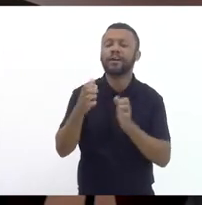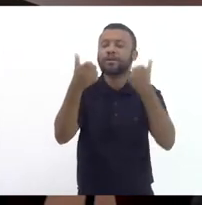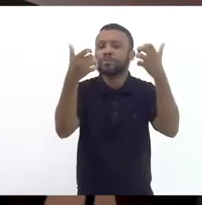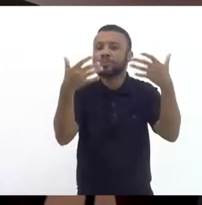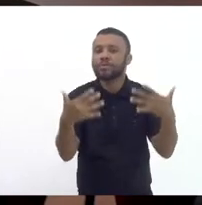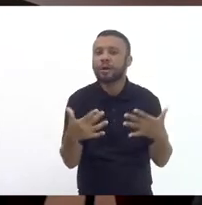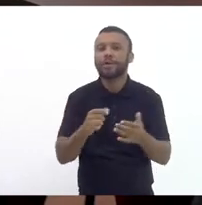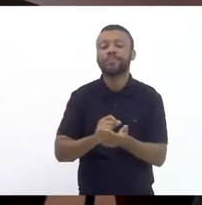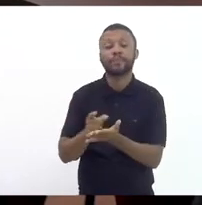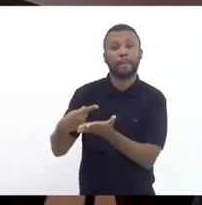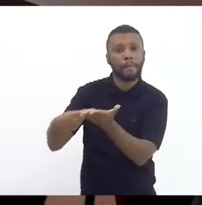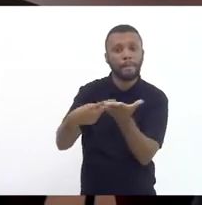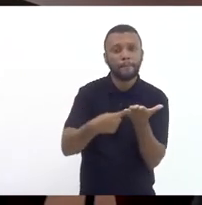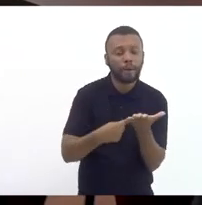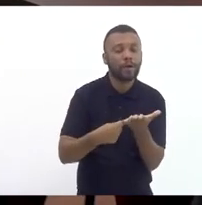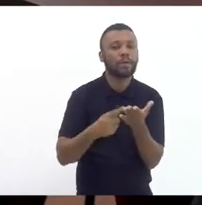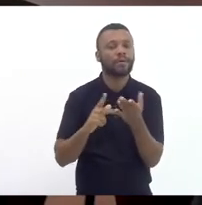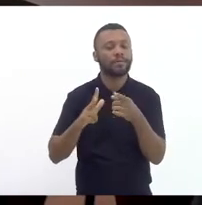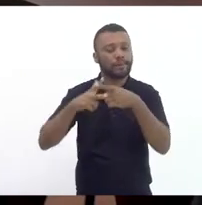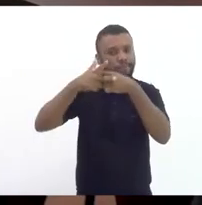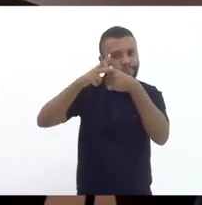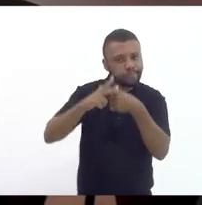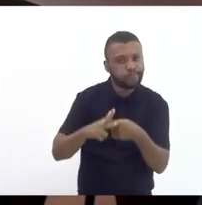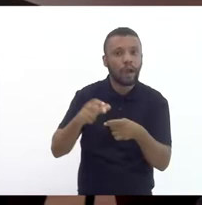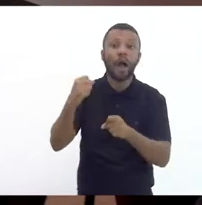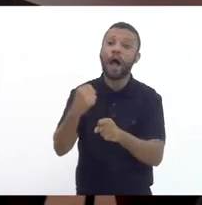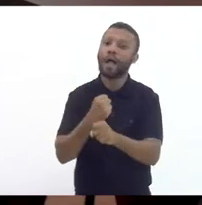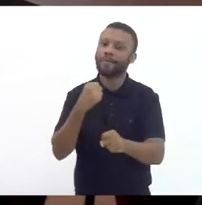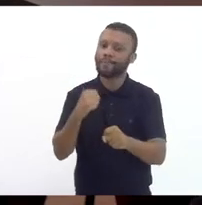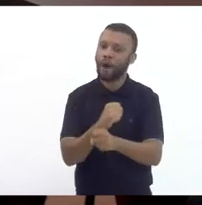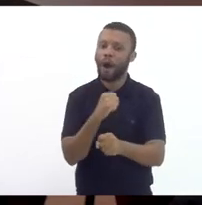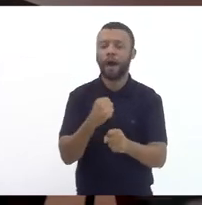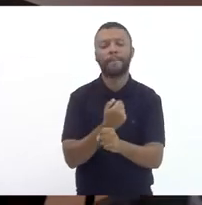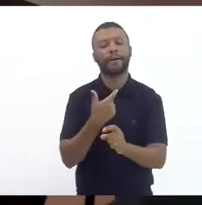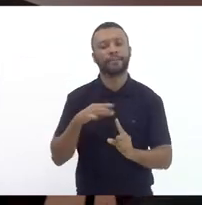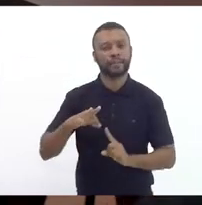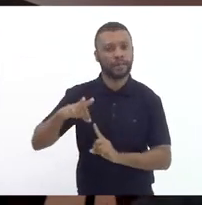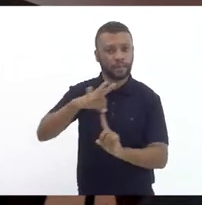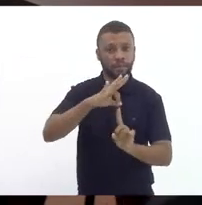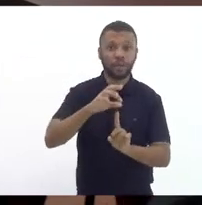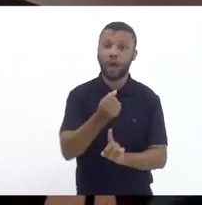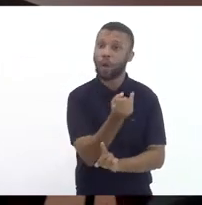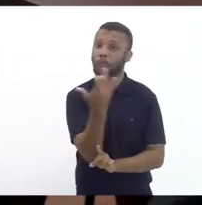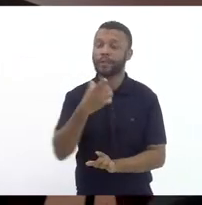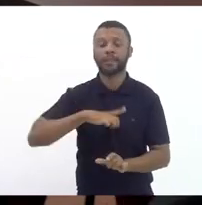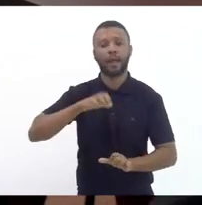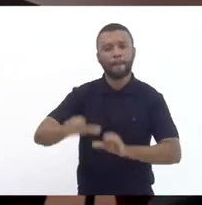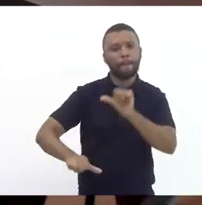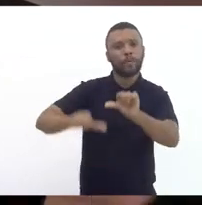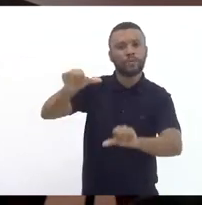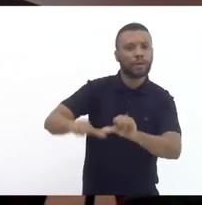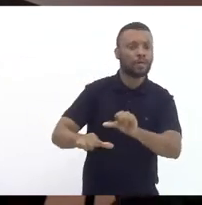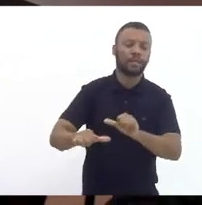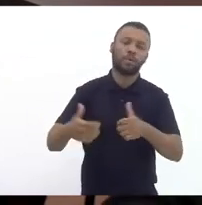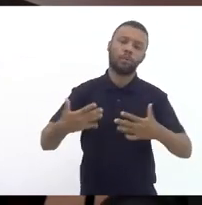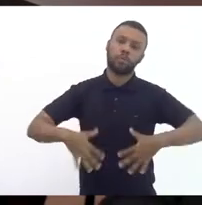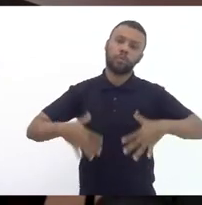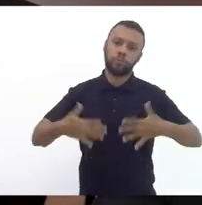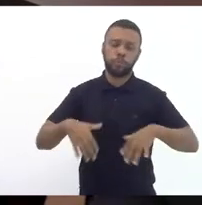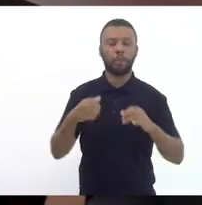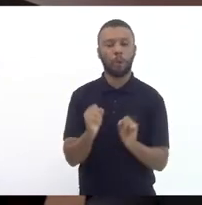da operação com a reforma da estação, porque algumas delas é uma mudança muito grande, então ela pode afetar a